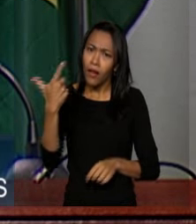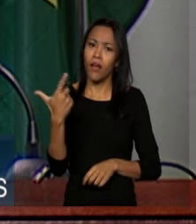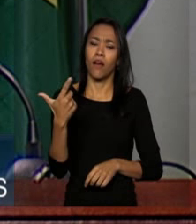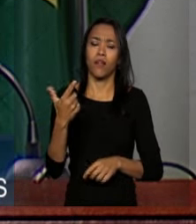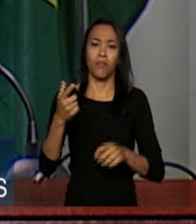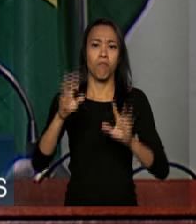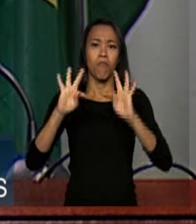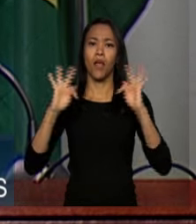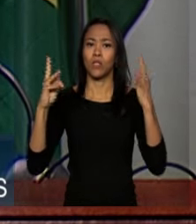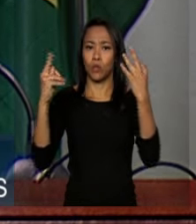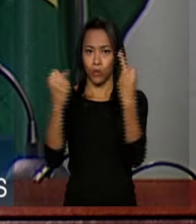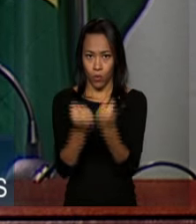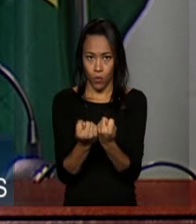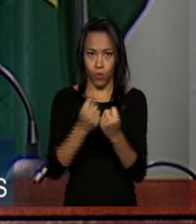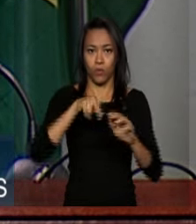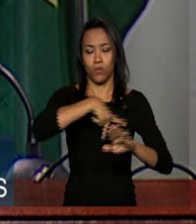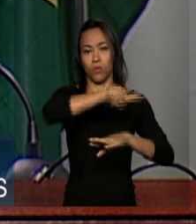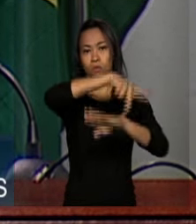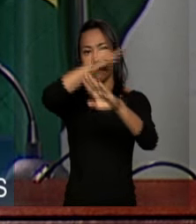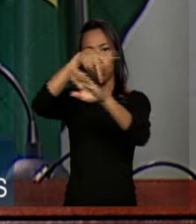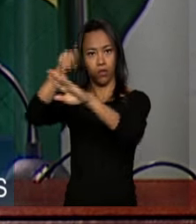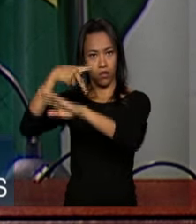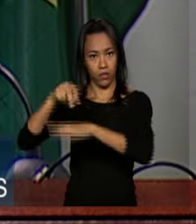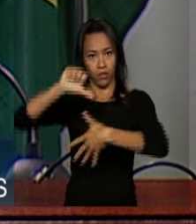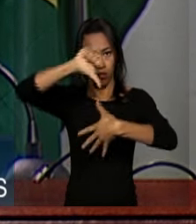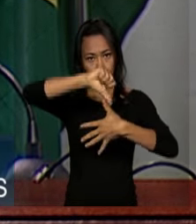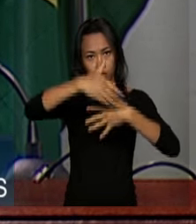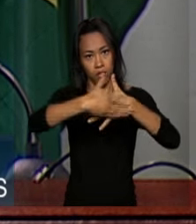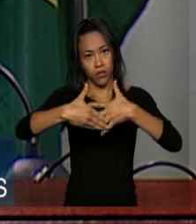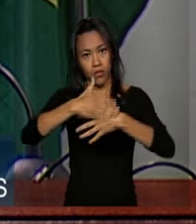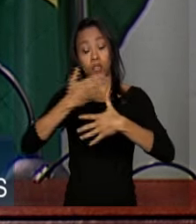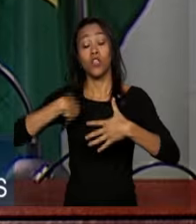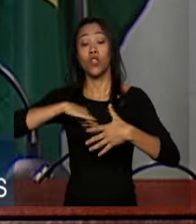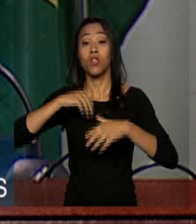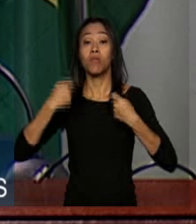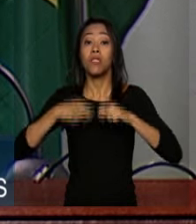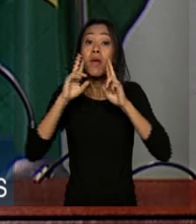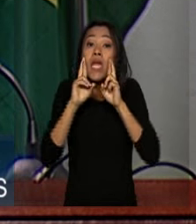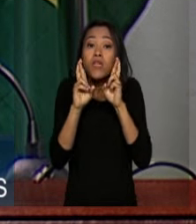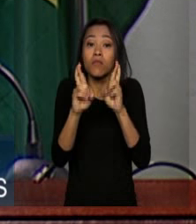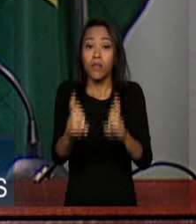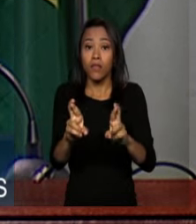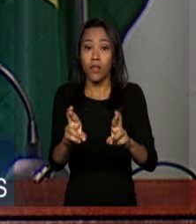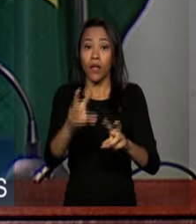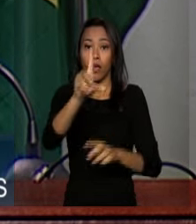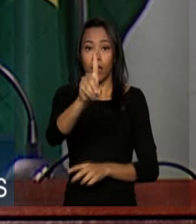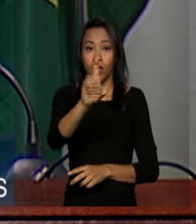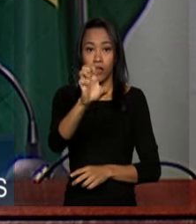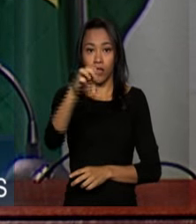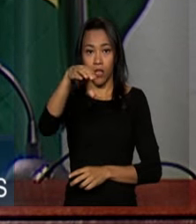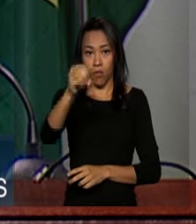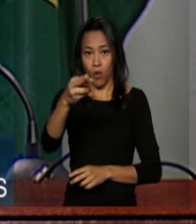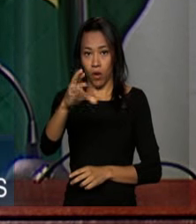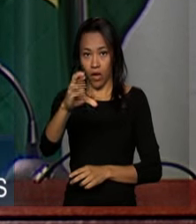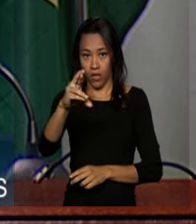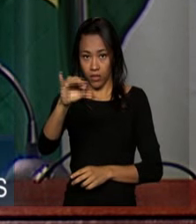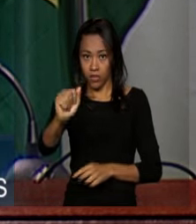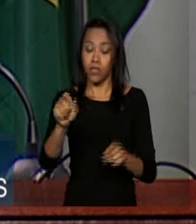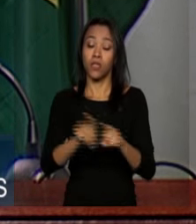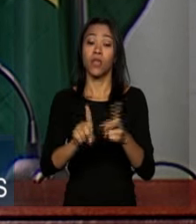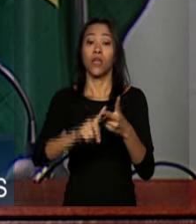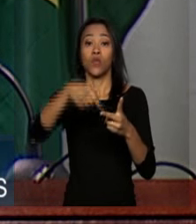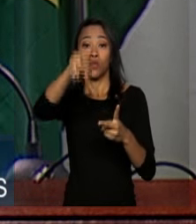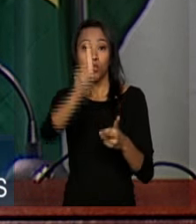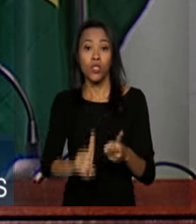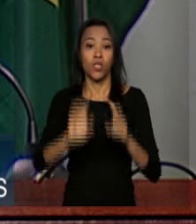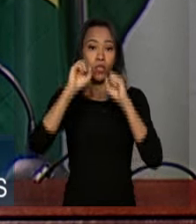os países do continente que devemos respeitar a democracia, os direitos humanos,